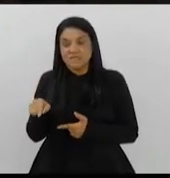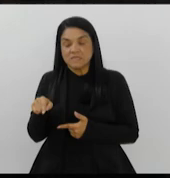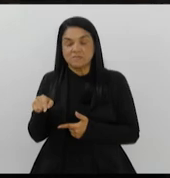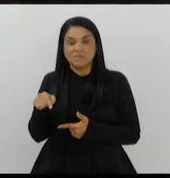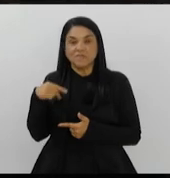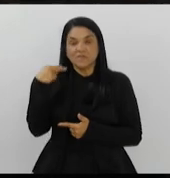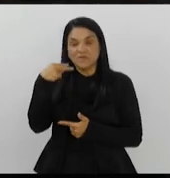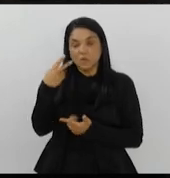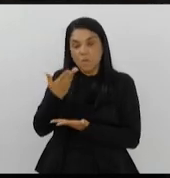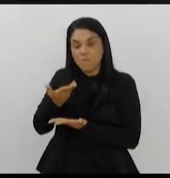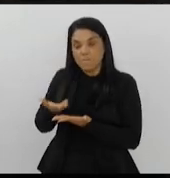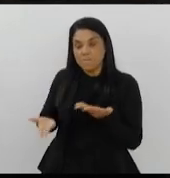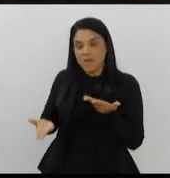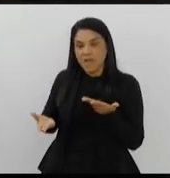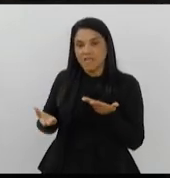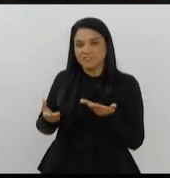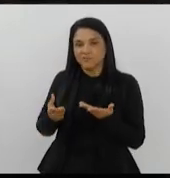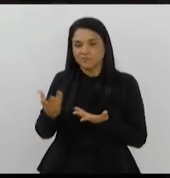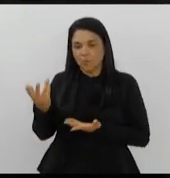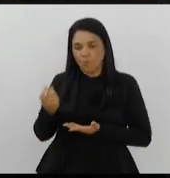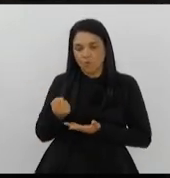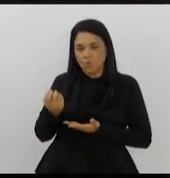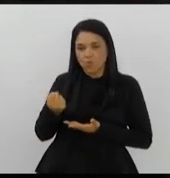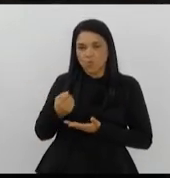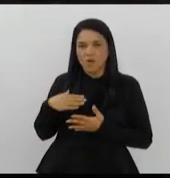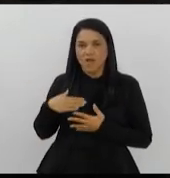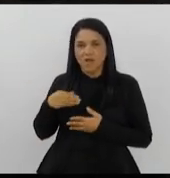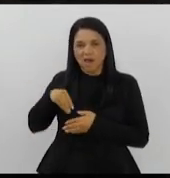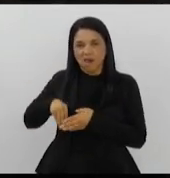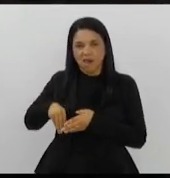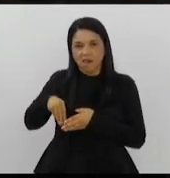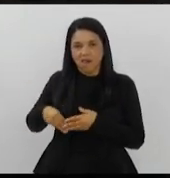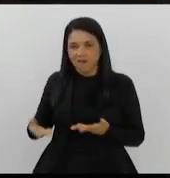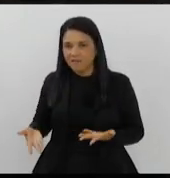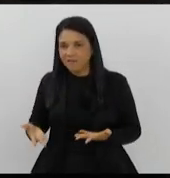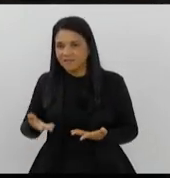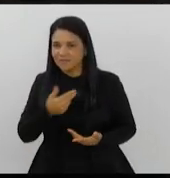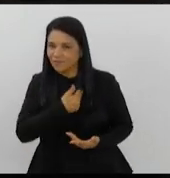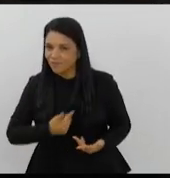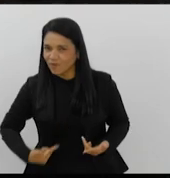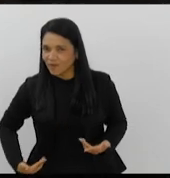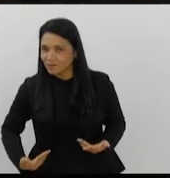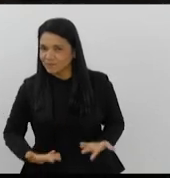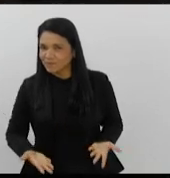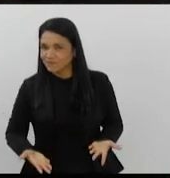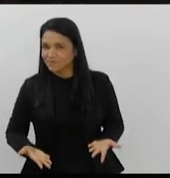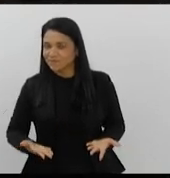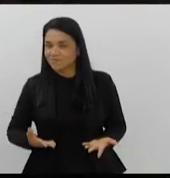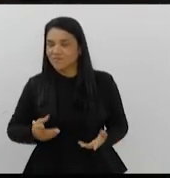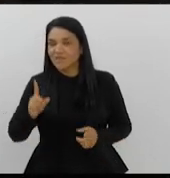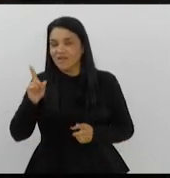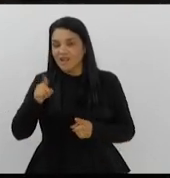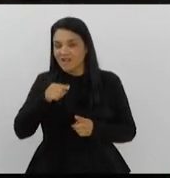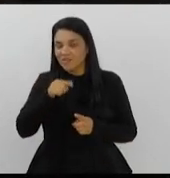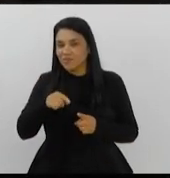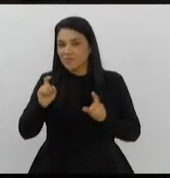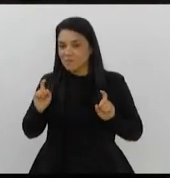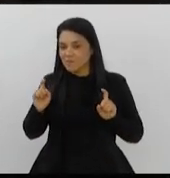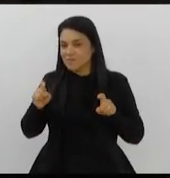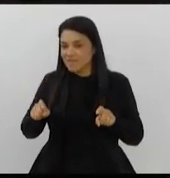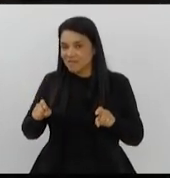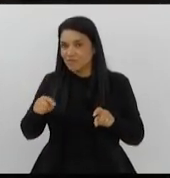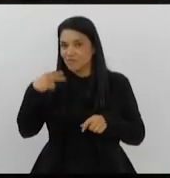mamatas e as benéficas que ele tem no governo. Então, anula o mandato o vereador